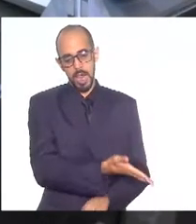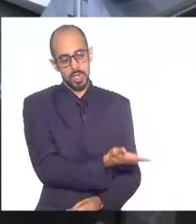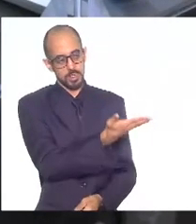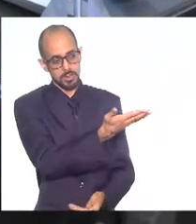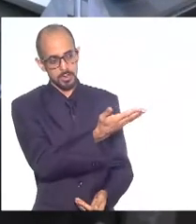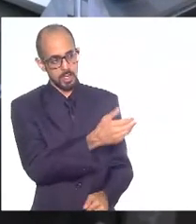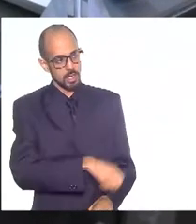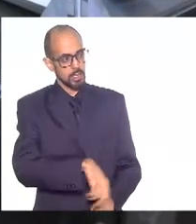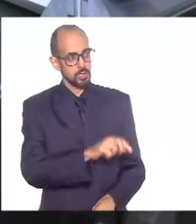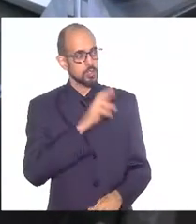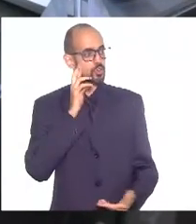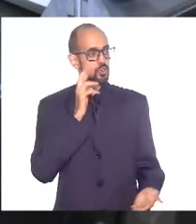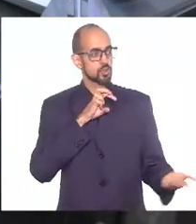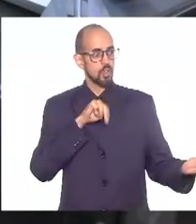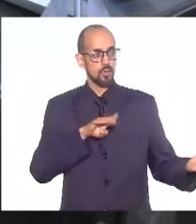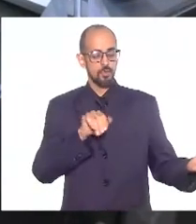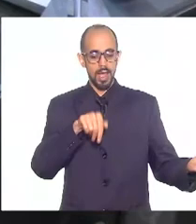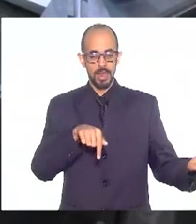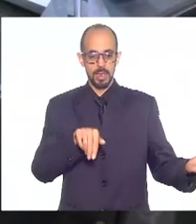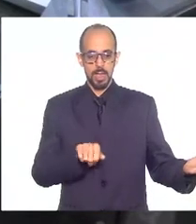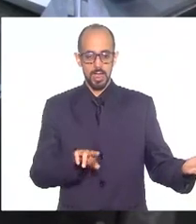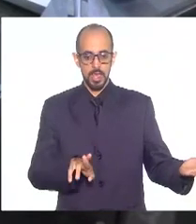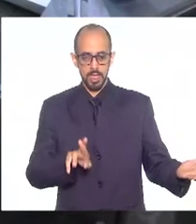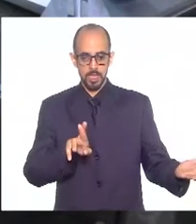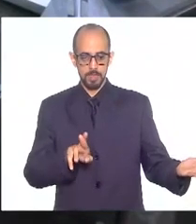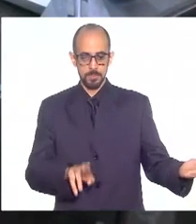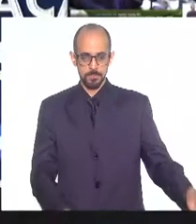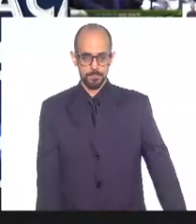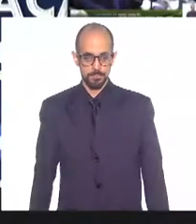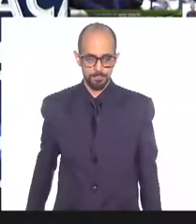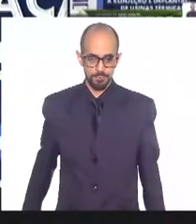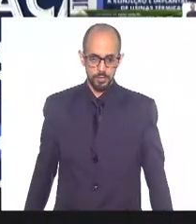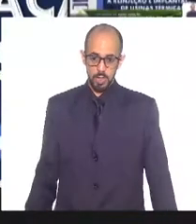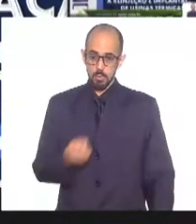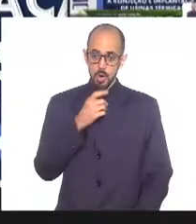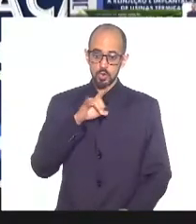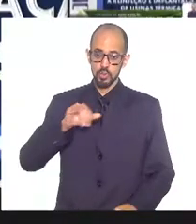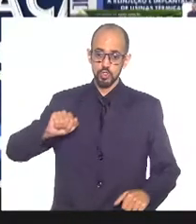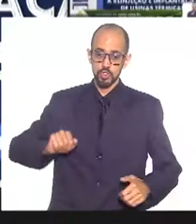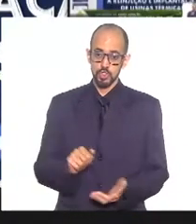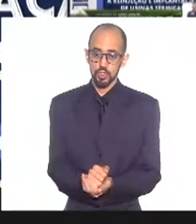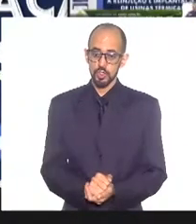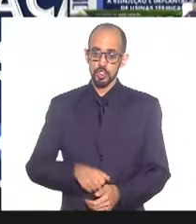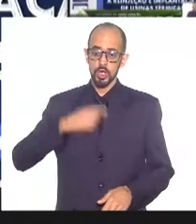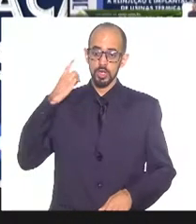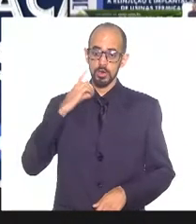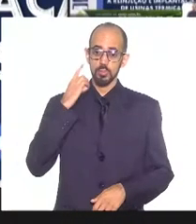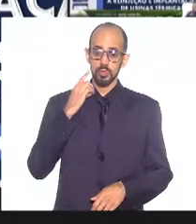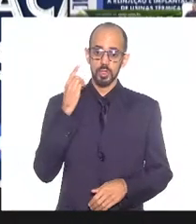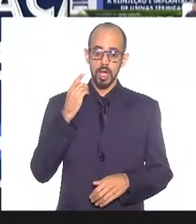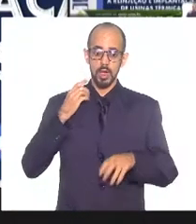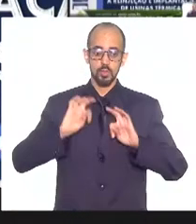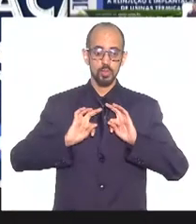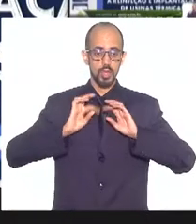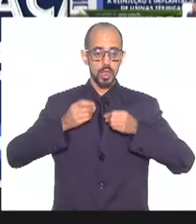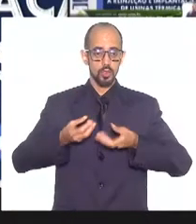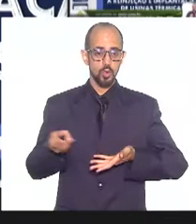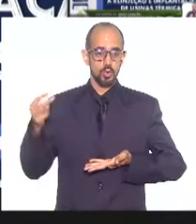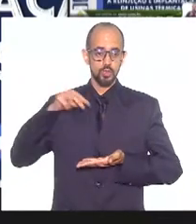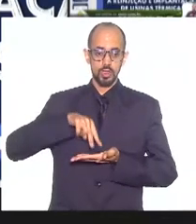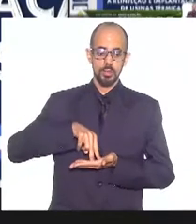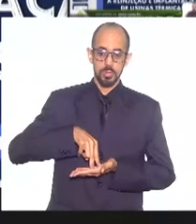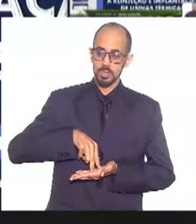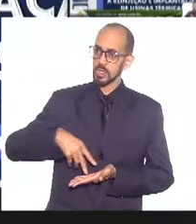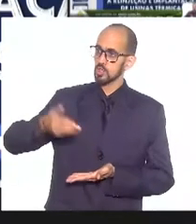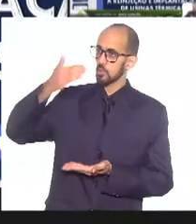o senhor Wagner Wirther. Bem, bom dia, deputado. Bom dia. Presidente,